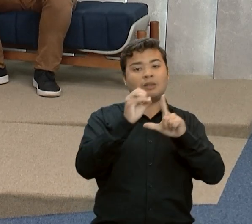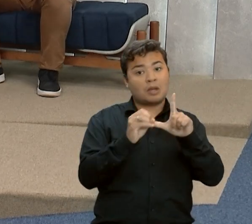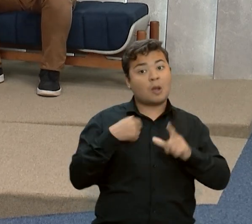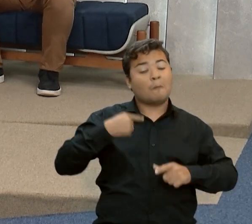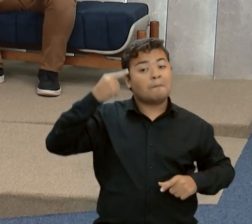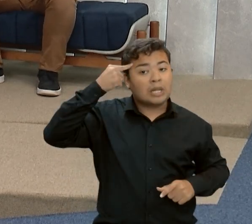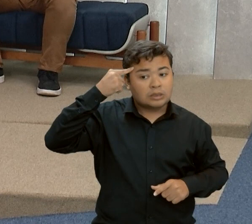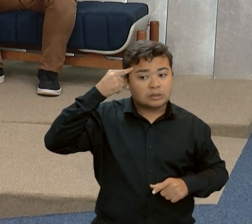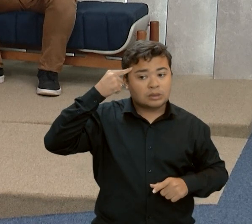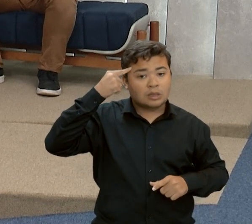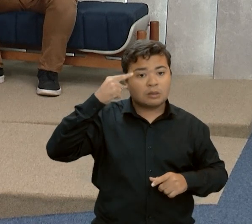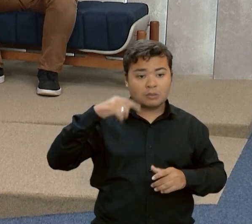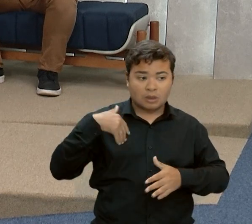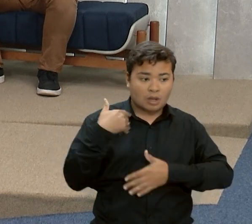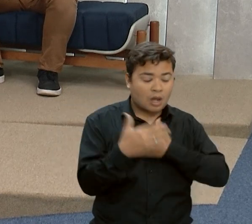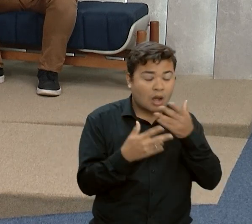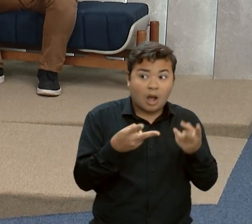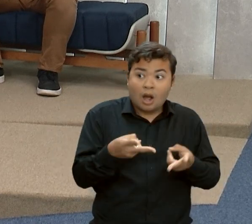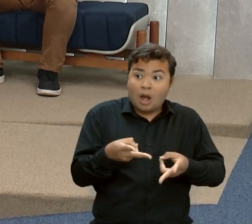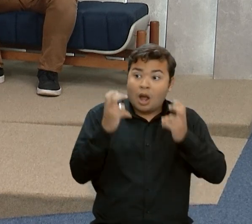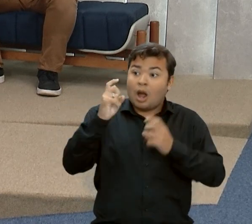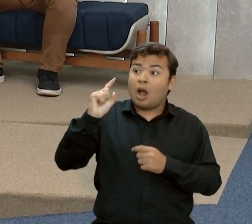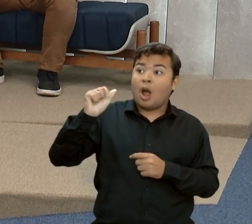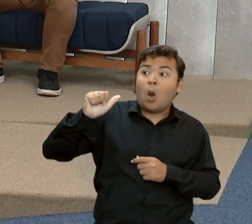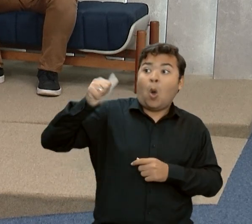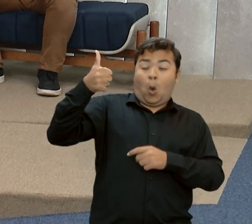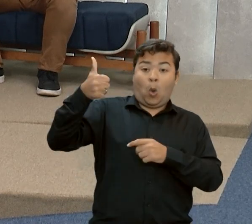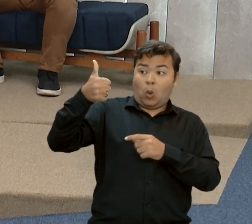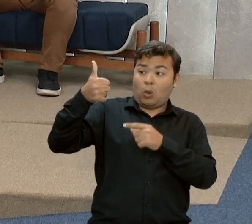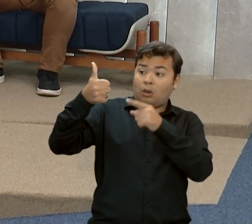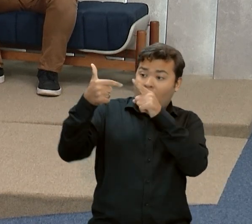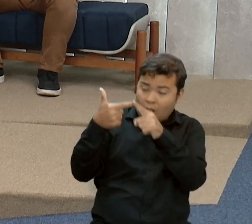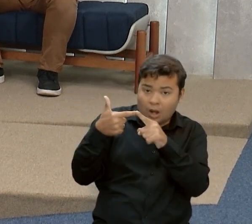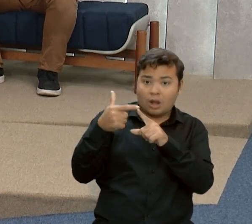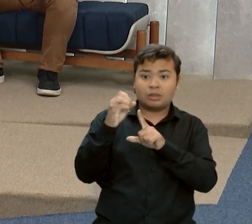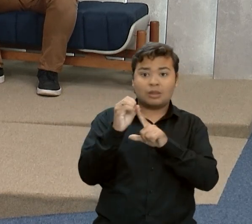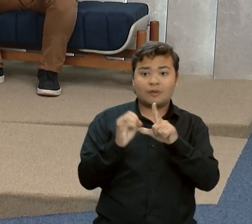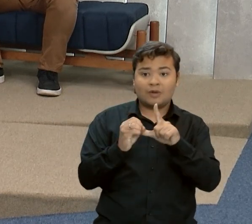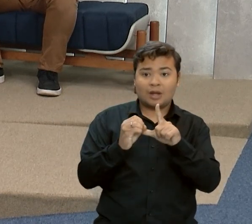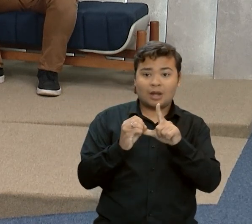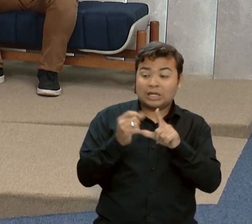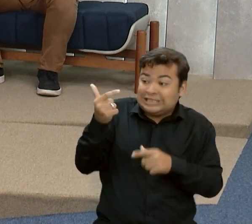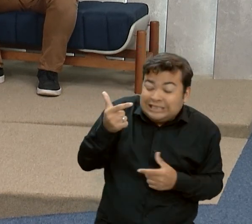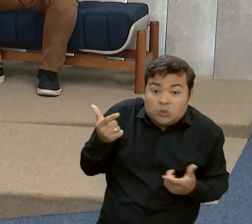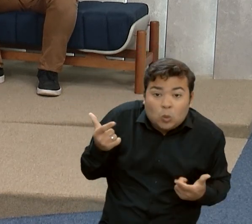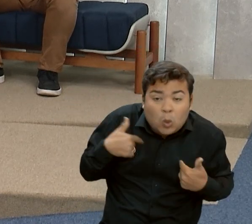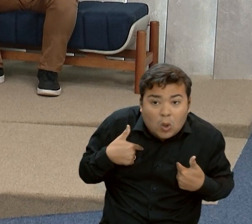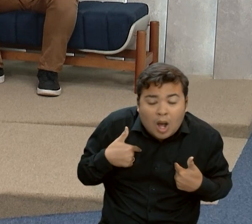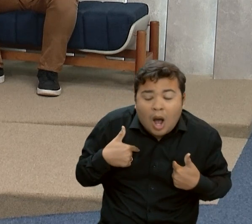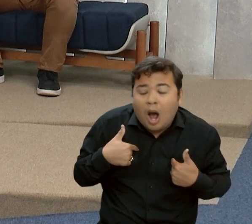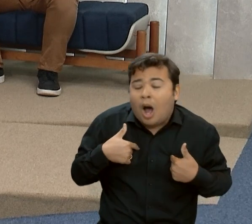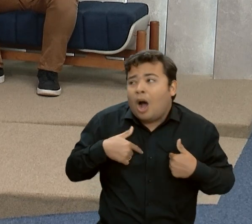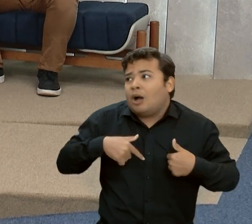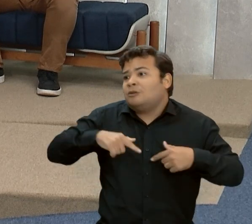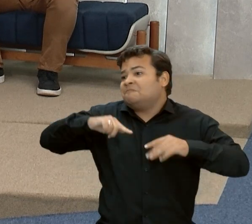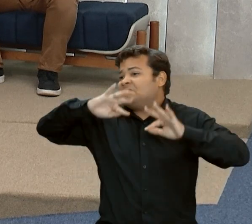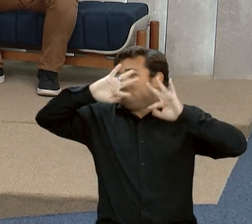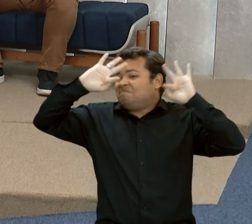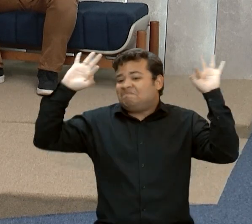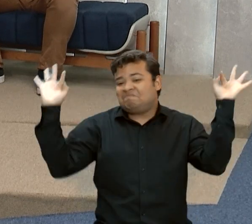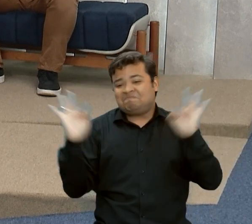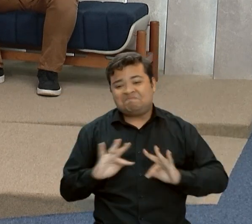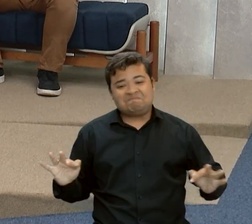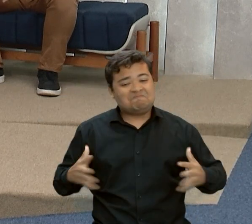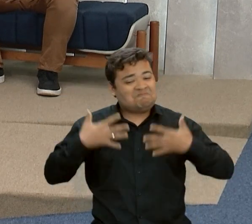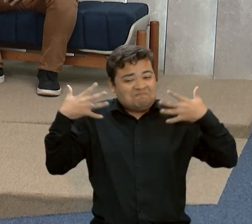a gente só perdia para uma, me explodi de alegria, né? Poxa, não era... Que maravilha. Mas então o